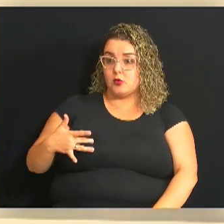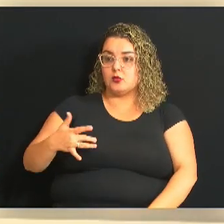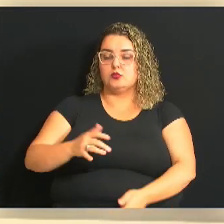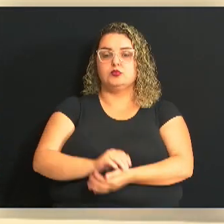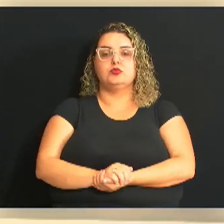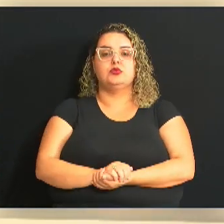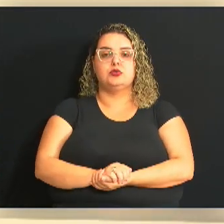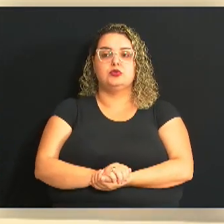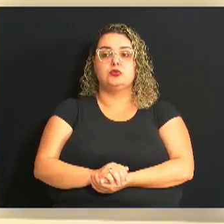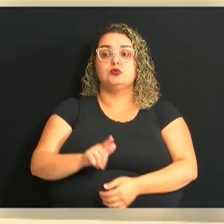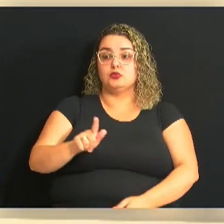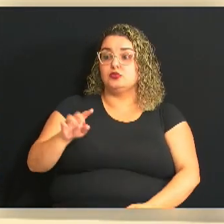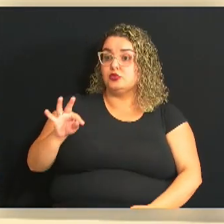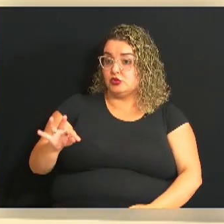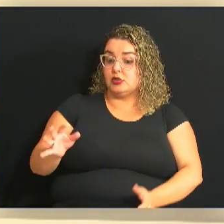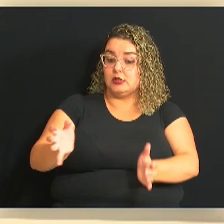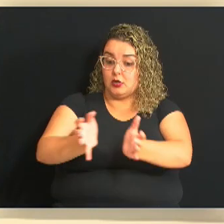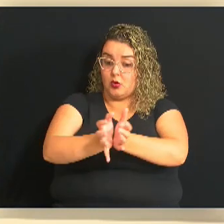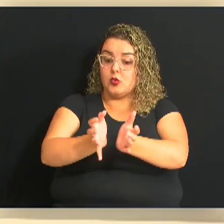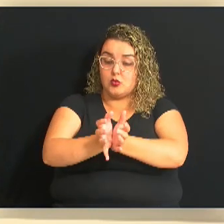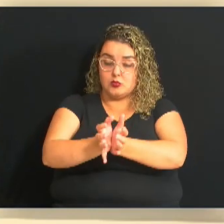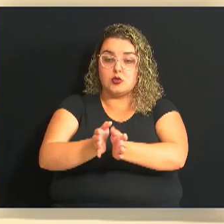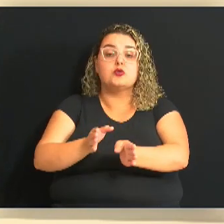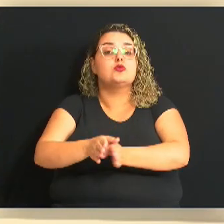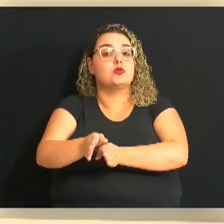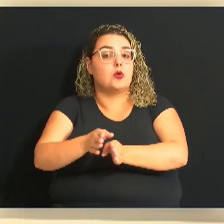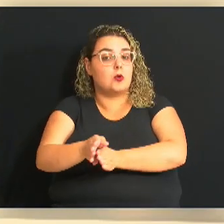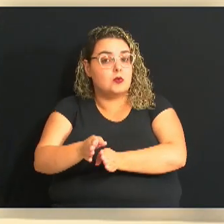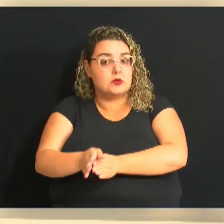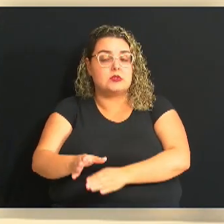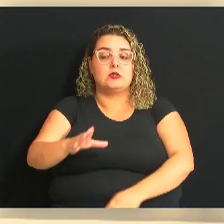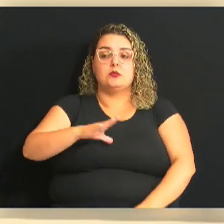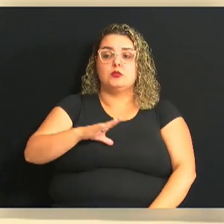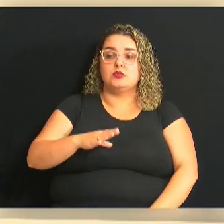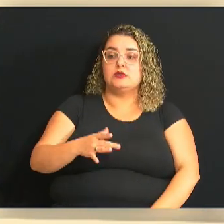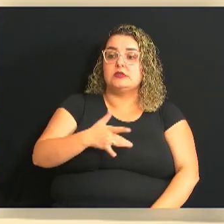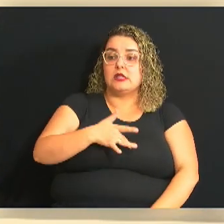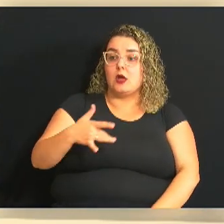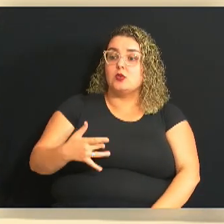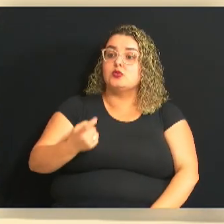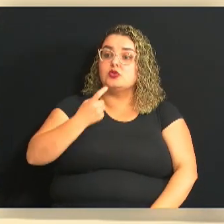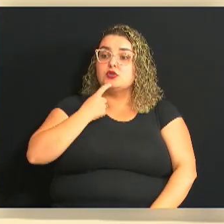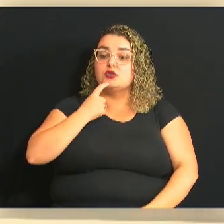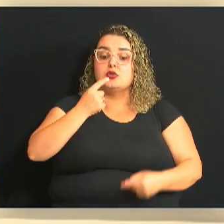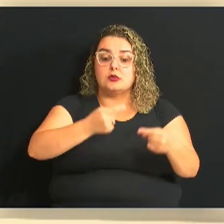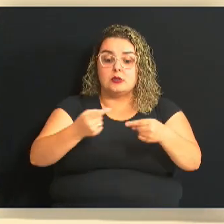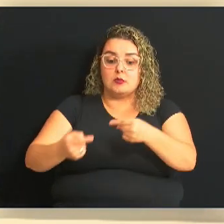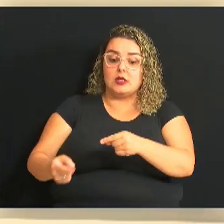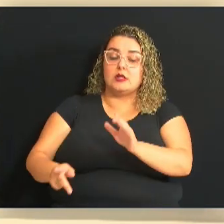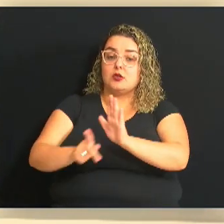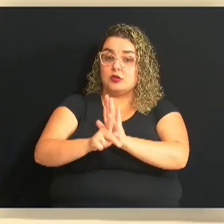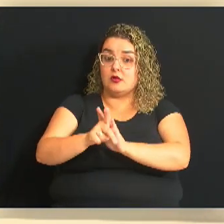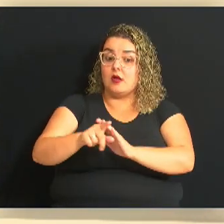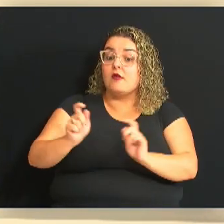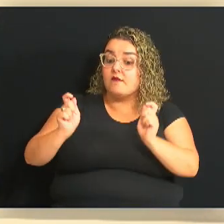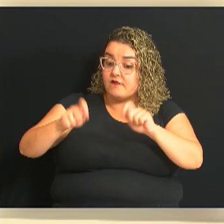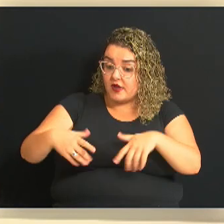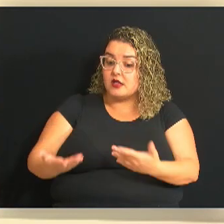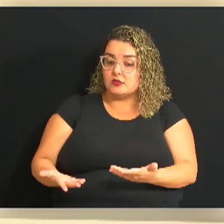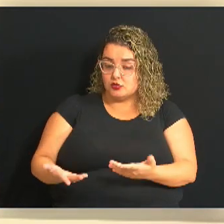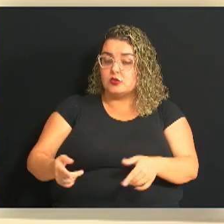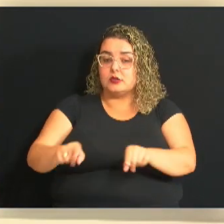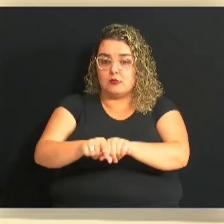um GT, com um grupo do Conselho Municipal de Saúde de Campinas, que debateu esses projetos, que validou, inclusive, o